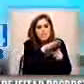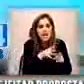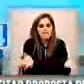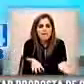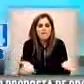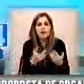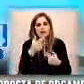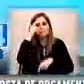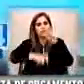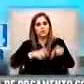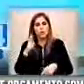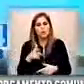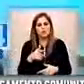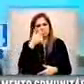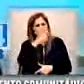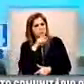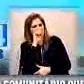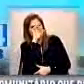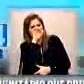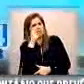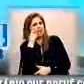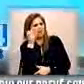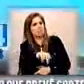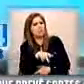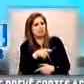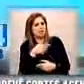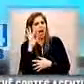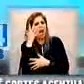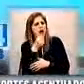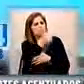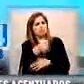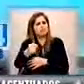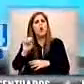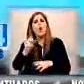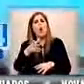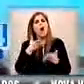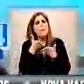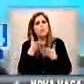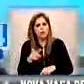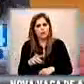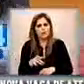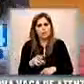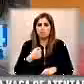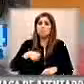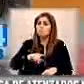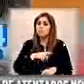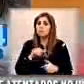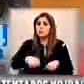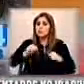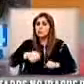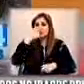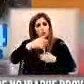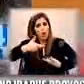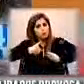Quem são estes que vêm agora aqui plantar árvores, ficam desconfiados ou aderem de imediato e ajudam também nas operações? Nós temos tido muito boa adesão.